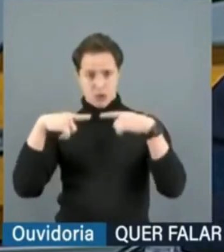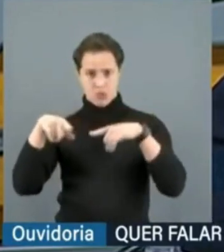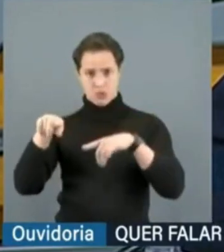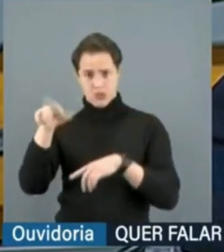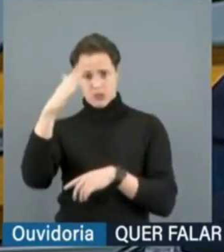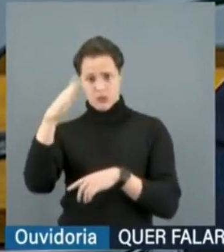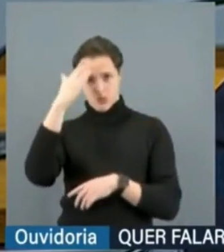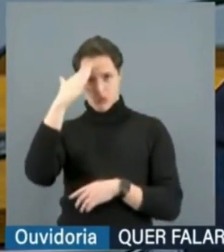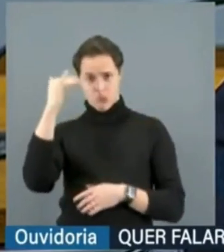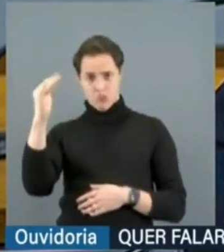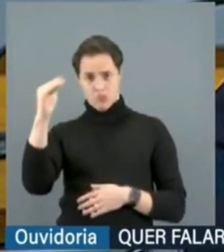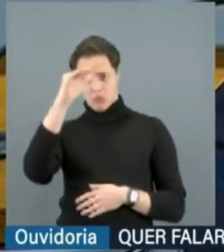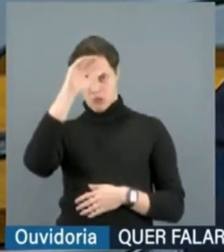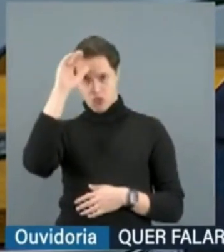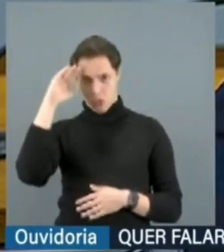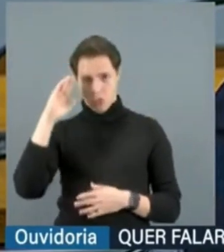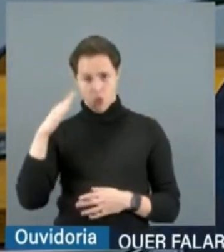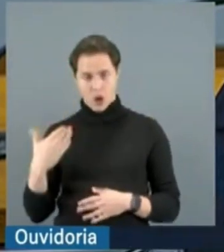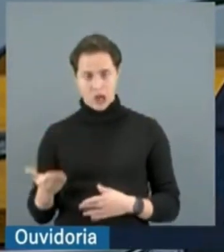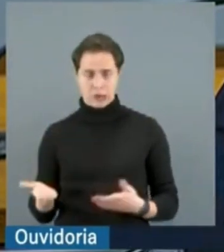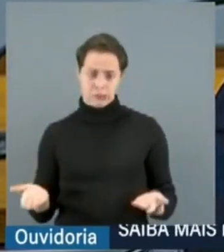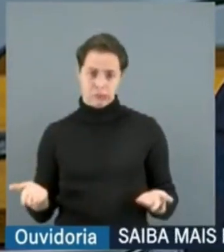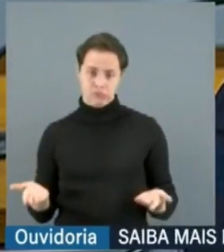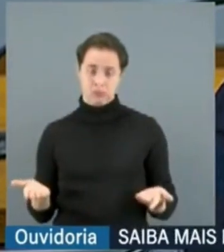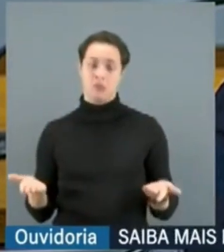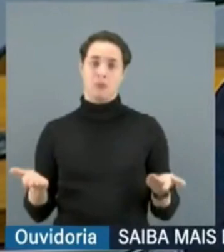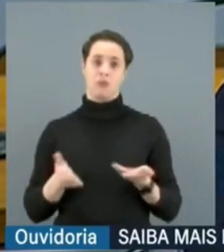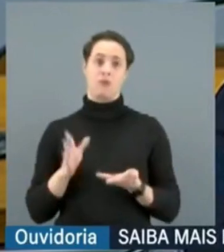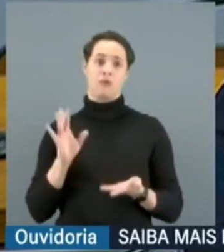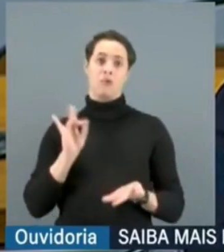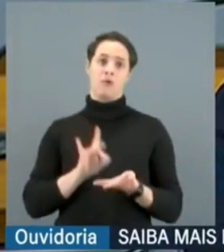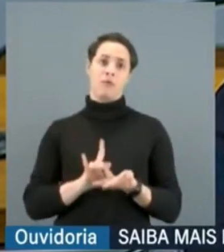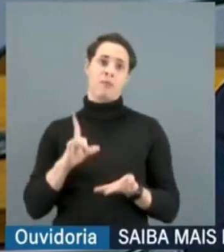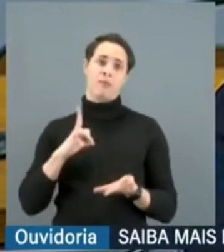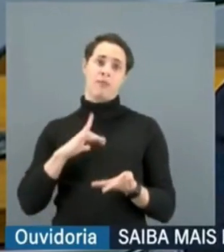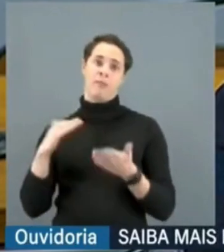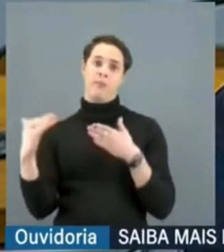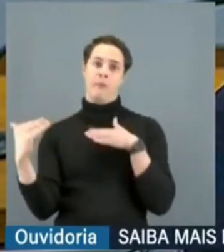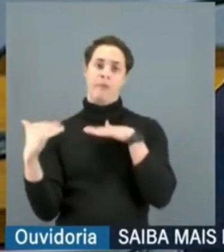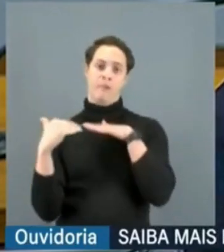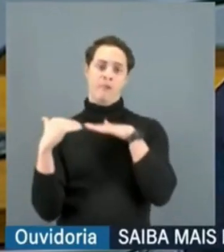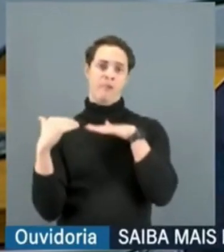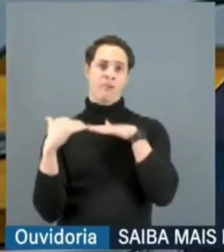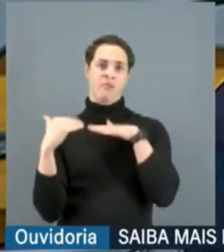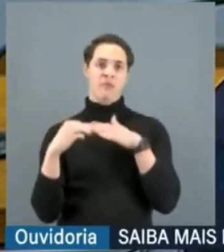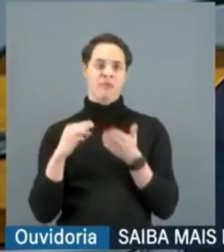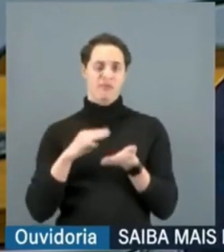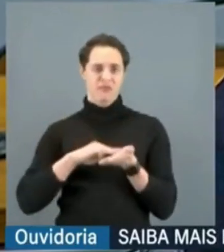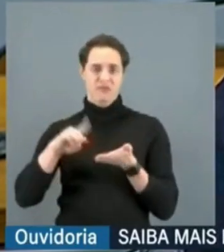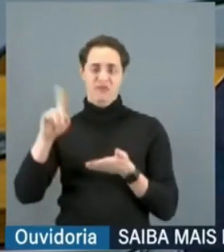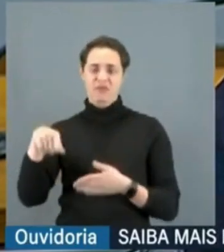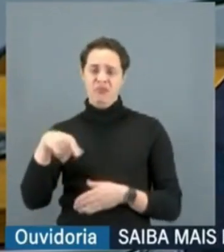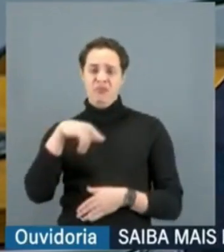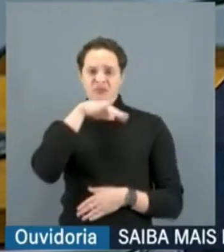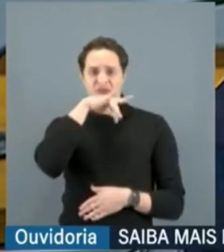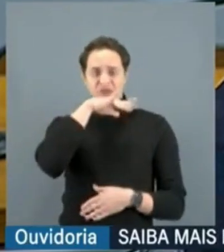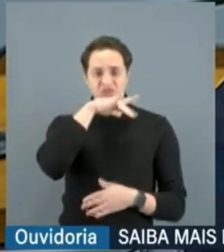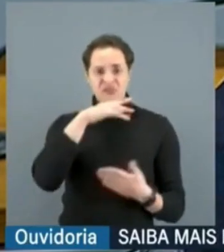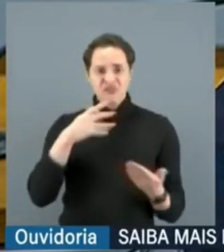a sua honra. E, de fato, aqui eu sou obrigado a concordar que essas mensagens são ruins.